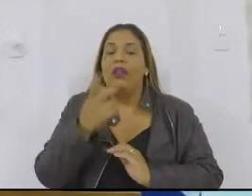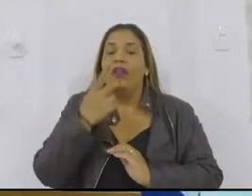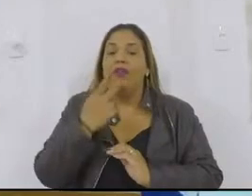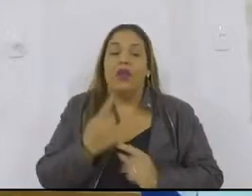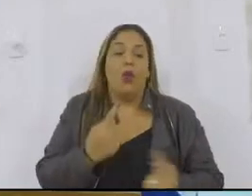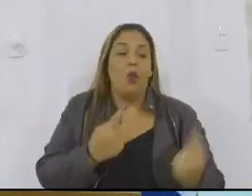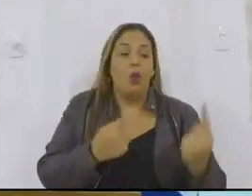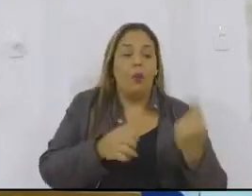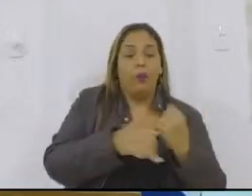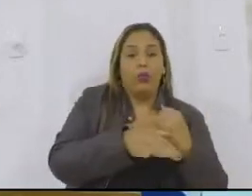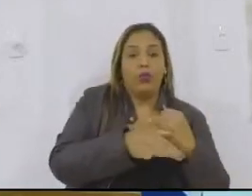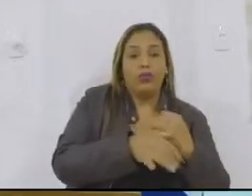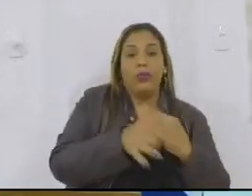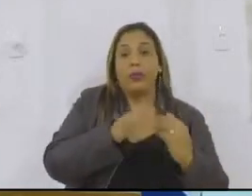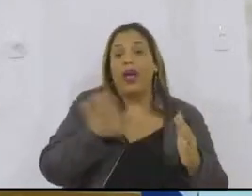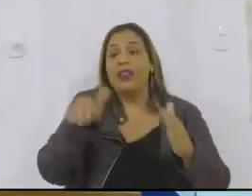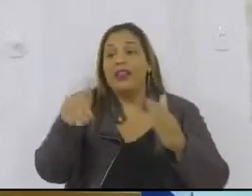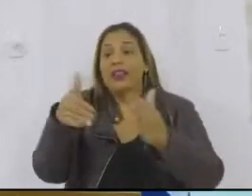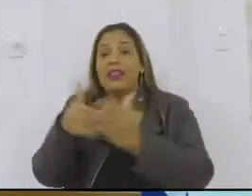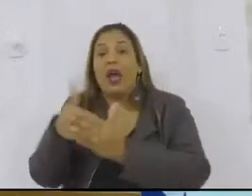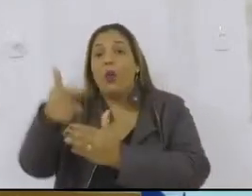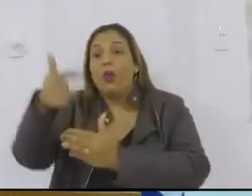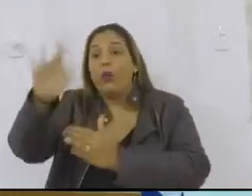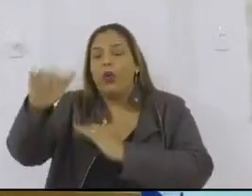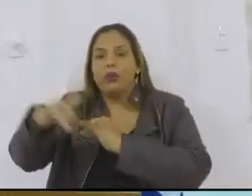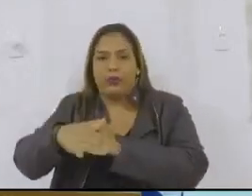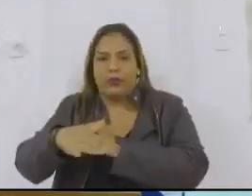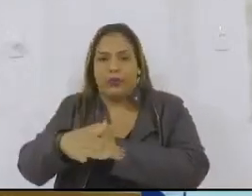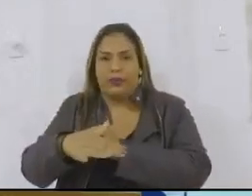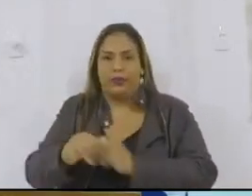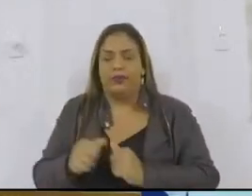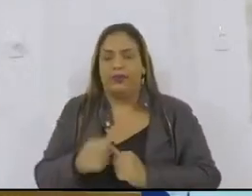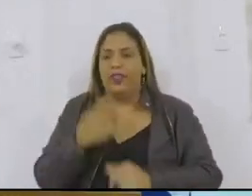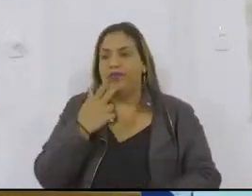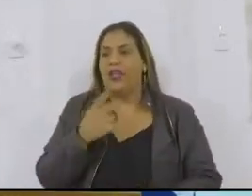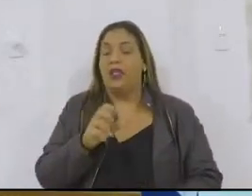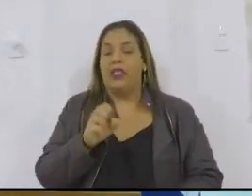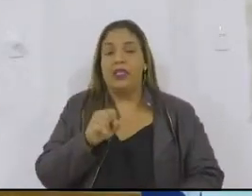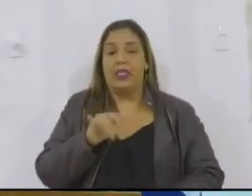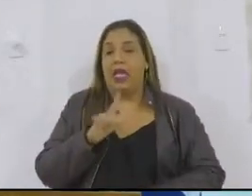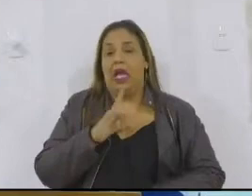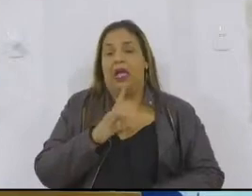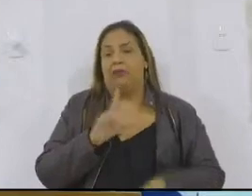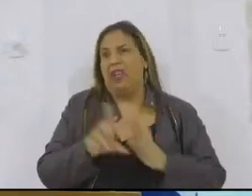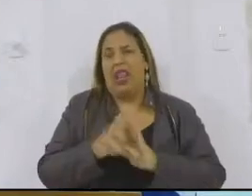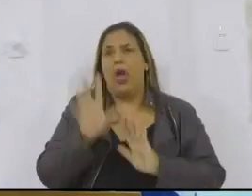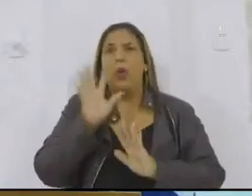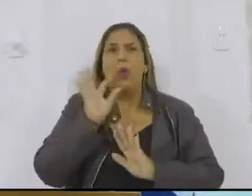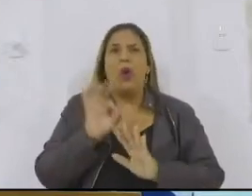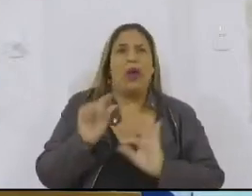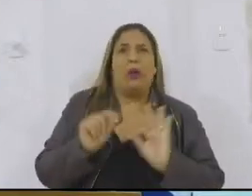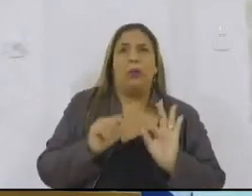intermunicipal, que liga um município do outro. Tem até uma lei federal que eu até desconheço, se essa lei federal é para quê. Mas eu espero